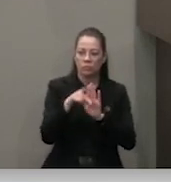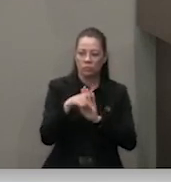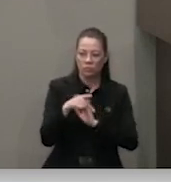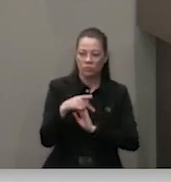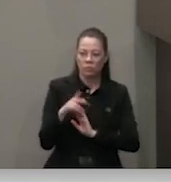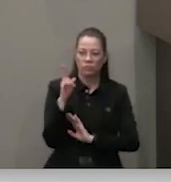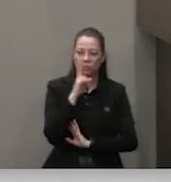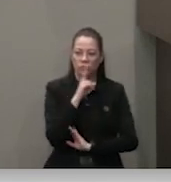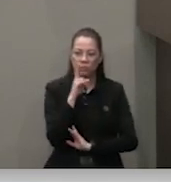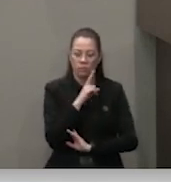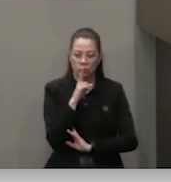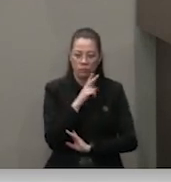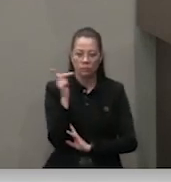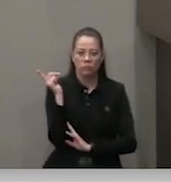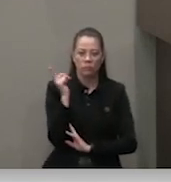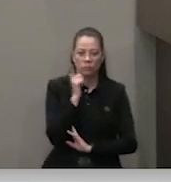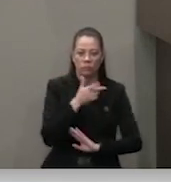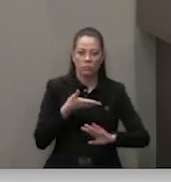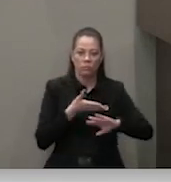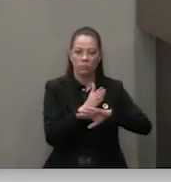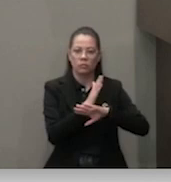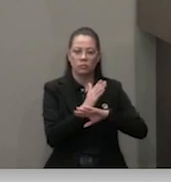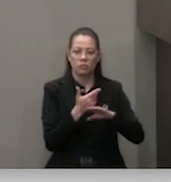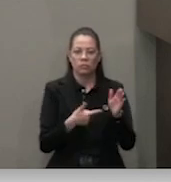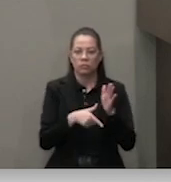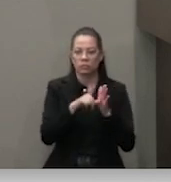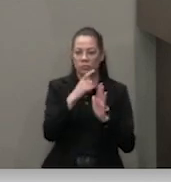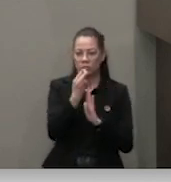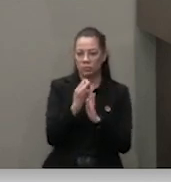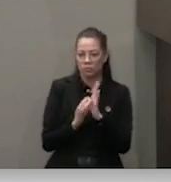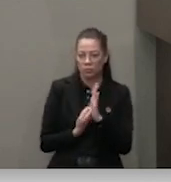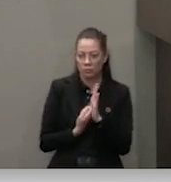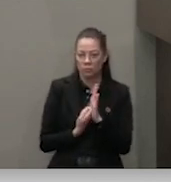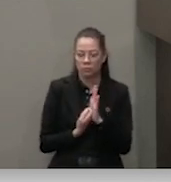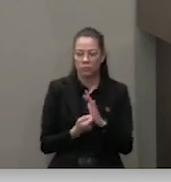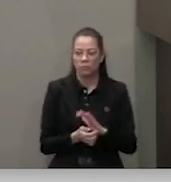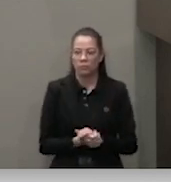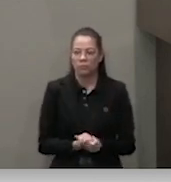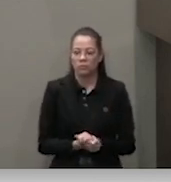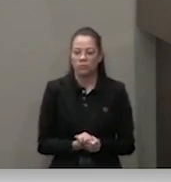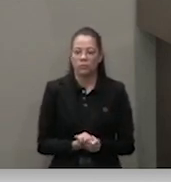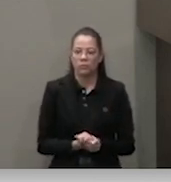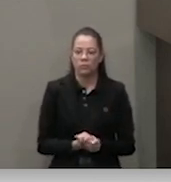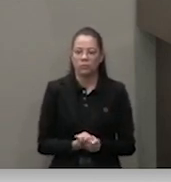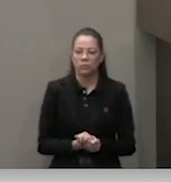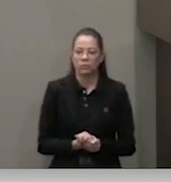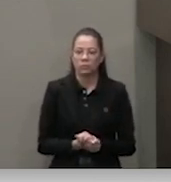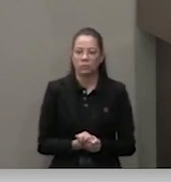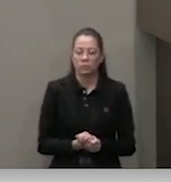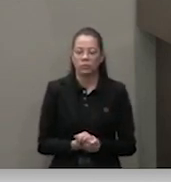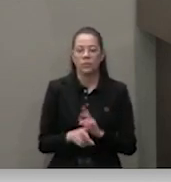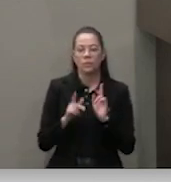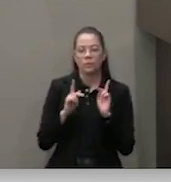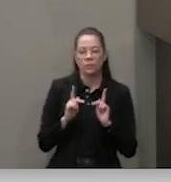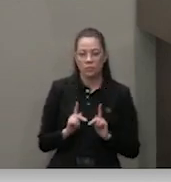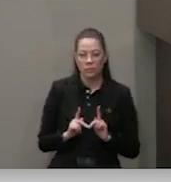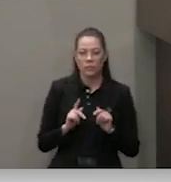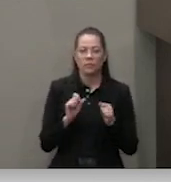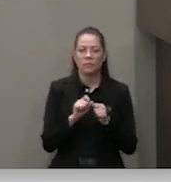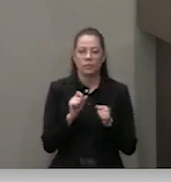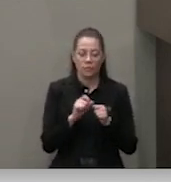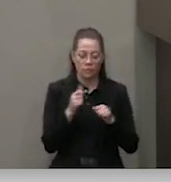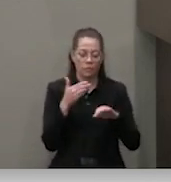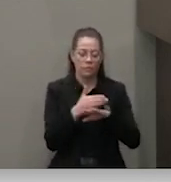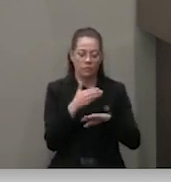regime de urgência para ele passar antes do concurso ser homologado e daí esses servidores que